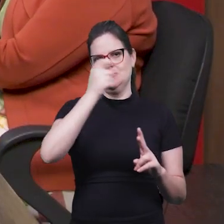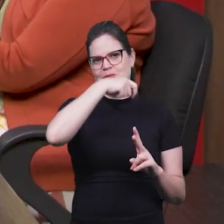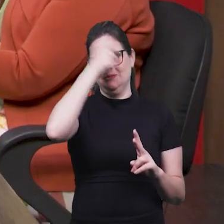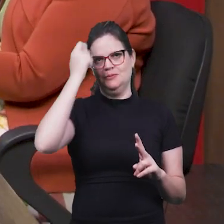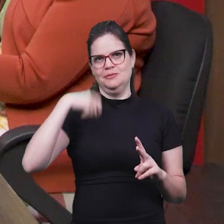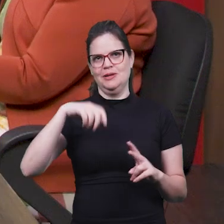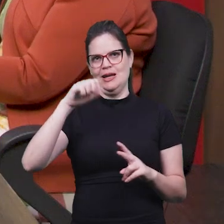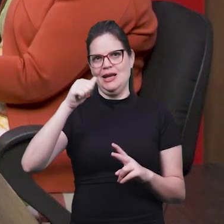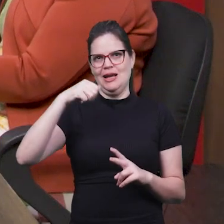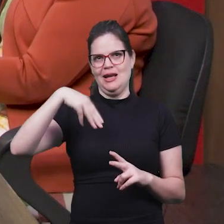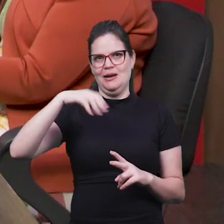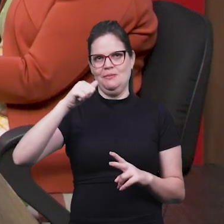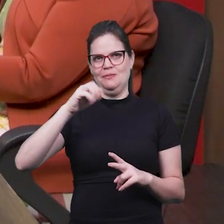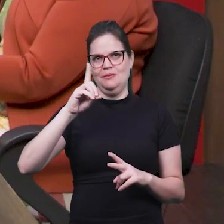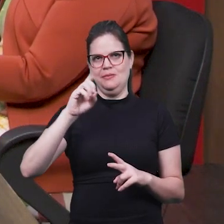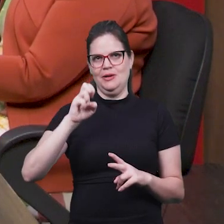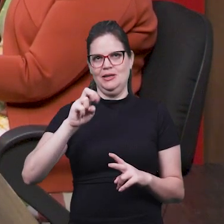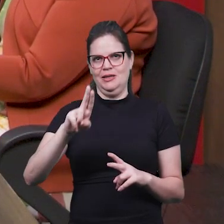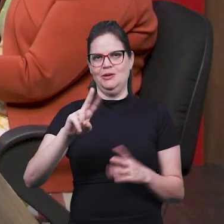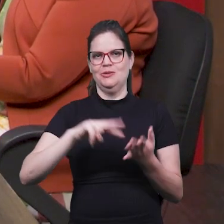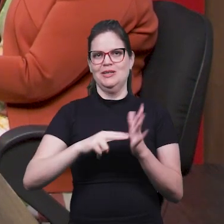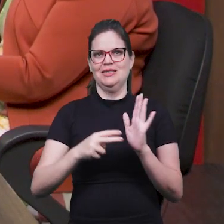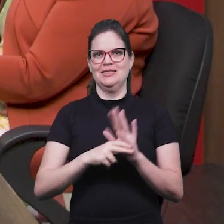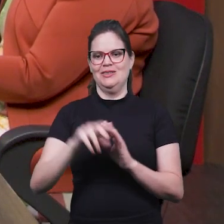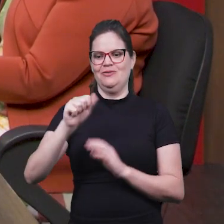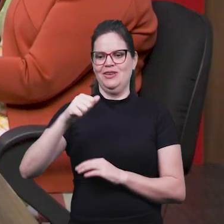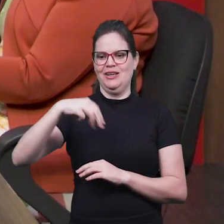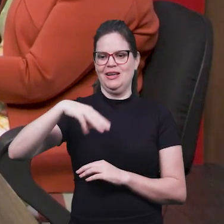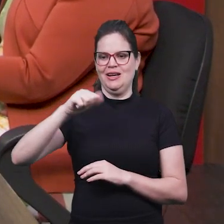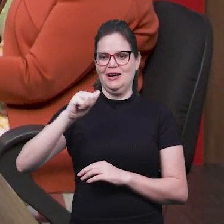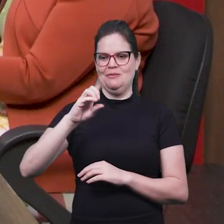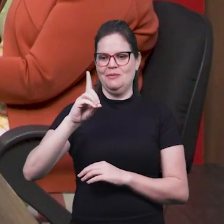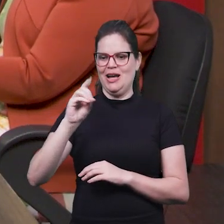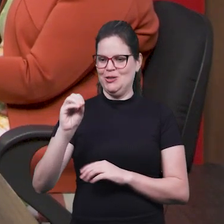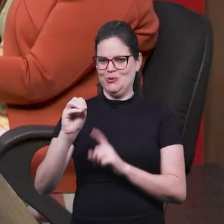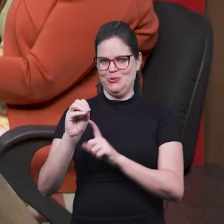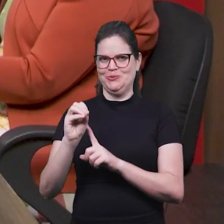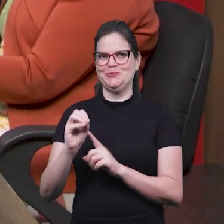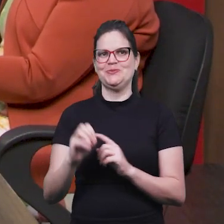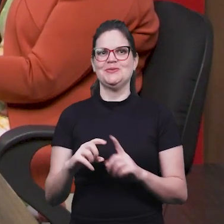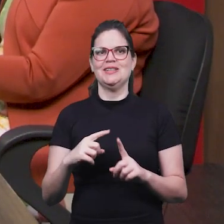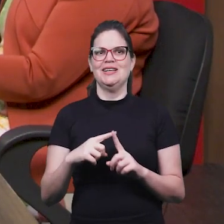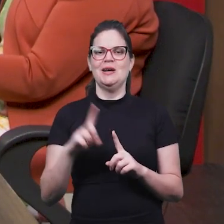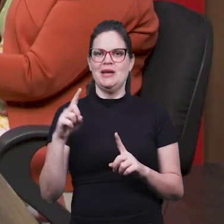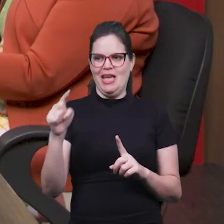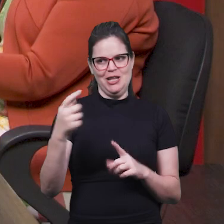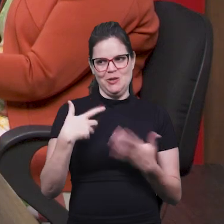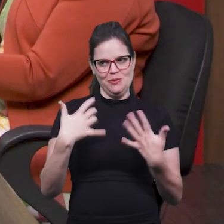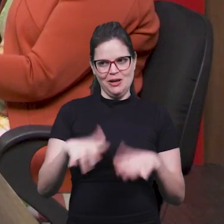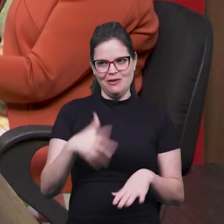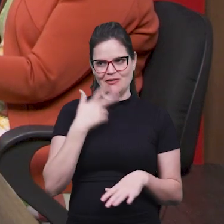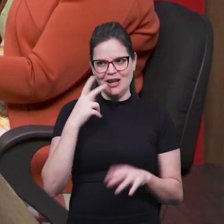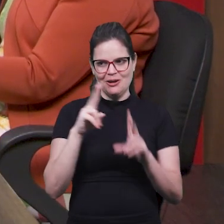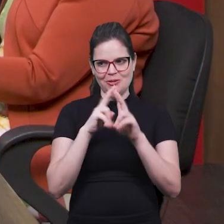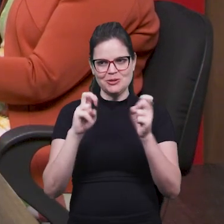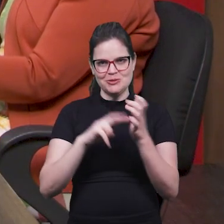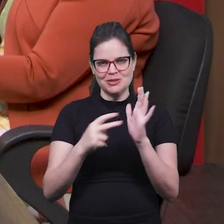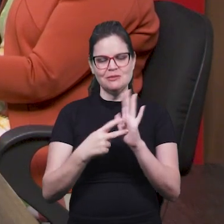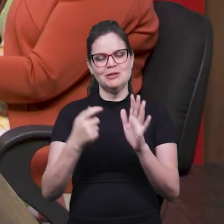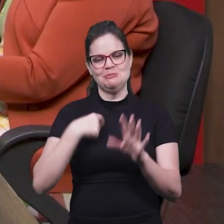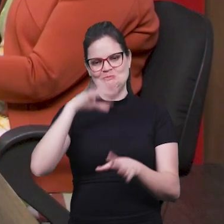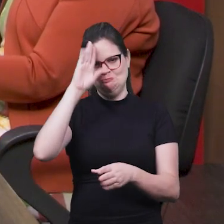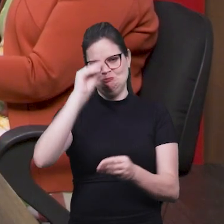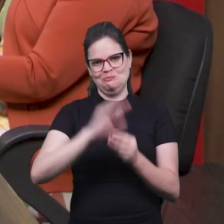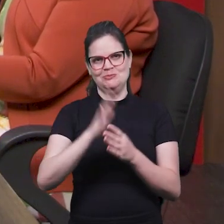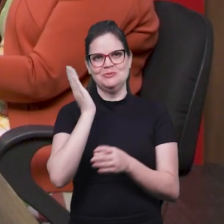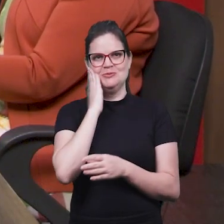que Amadeu é de amado. Ele não quis falar do sentido do nome, mas a gente também sabe que é um pouco